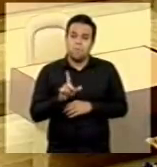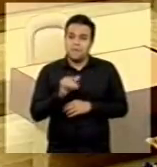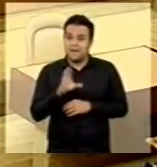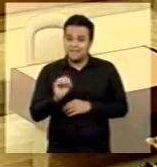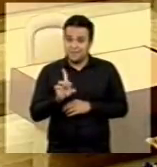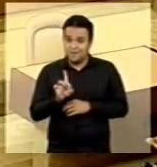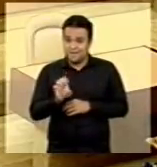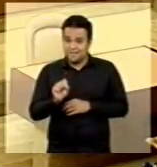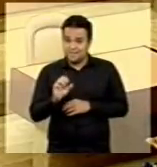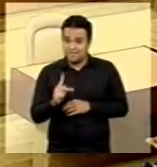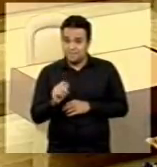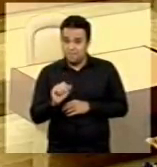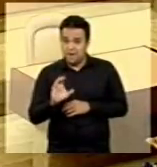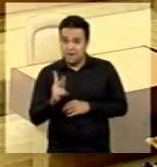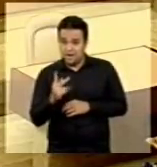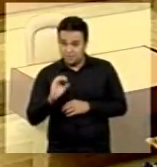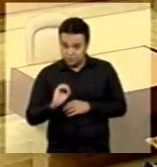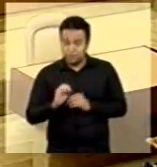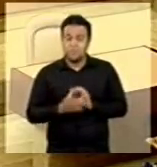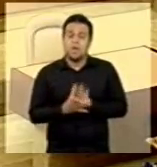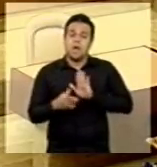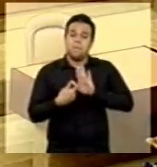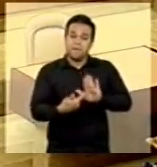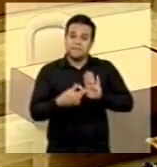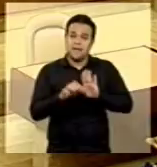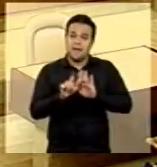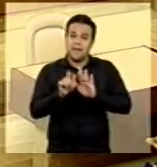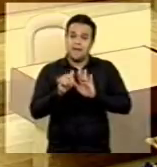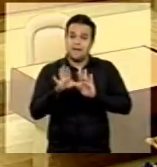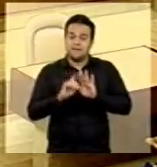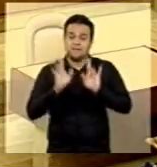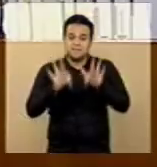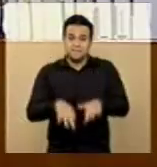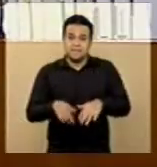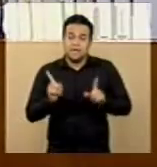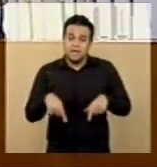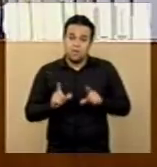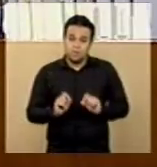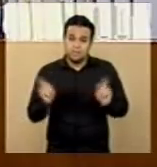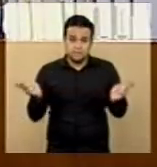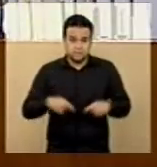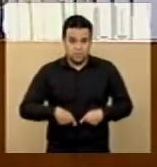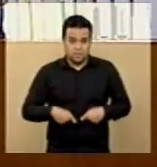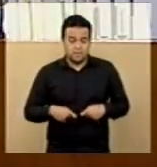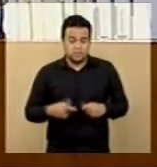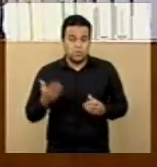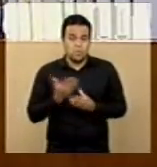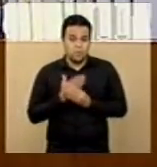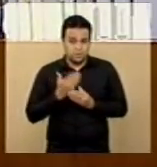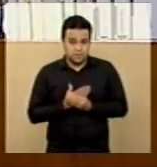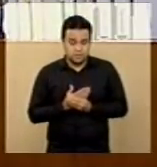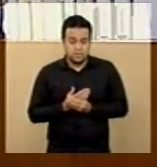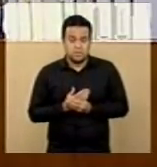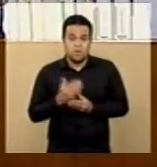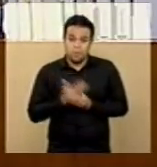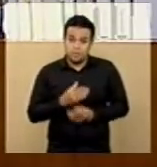despacho de intimação para apresentação de alegações finais, a competência para o processo, para processar